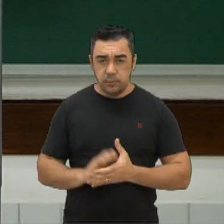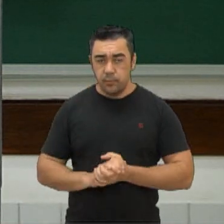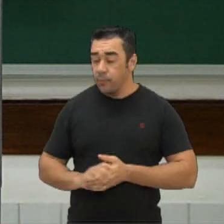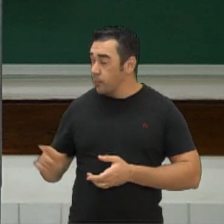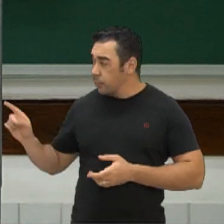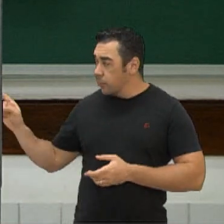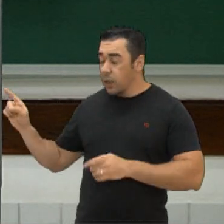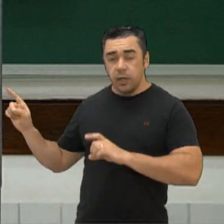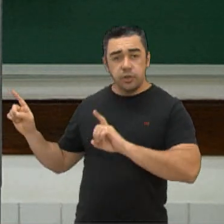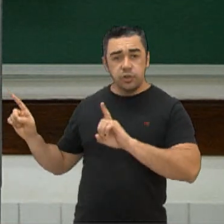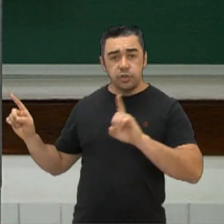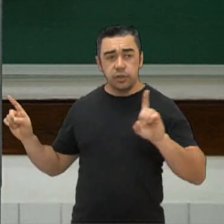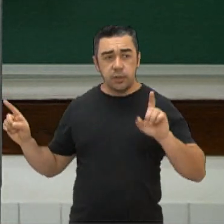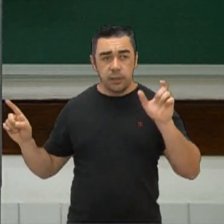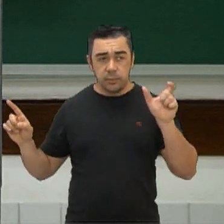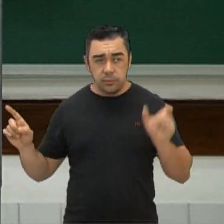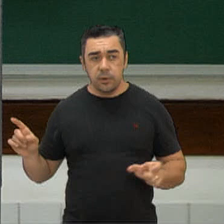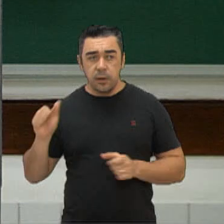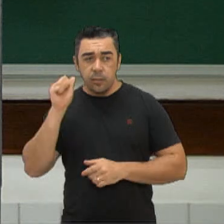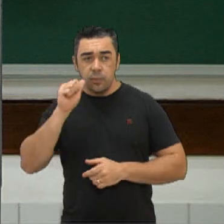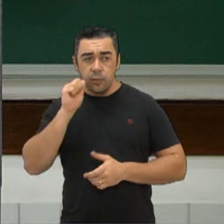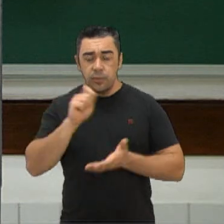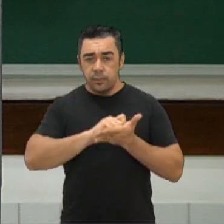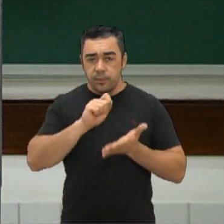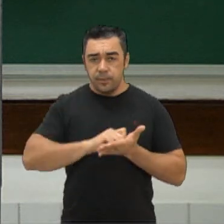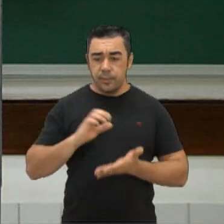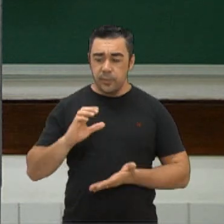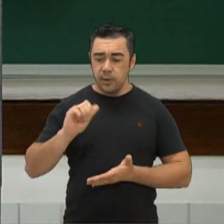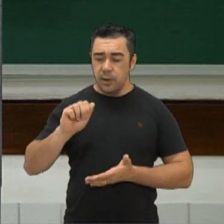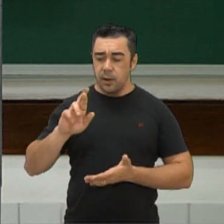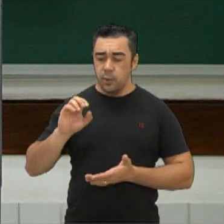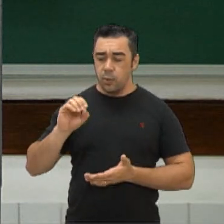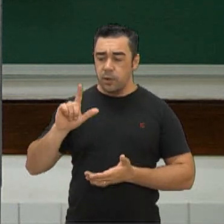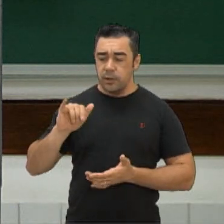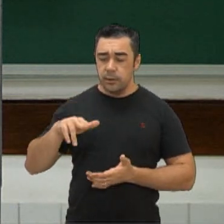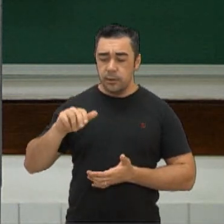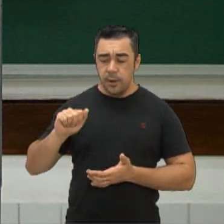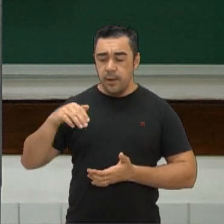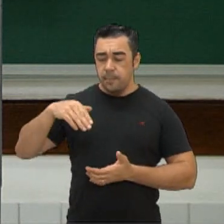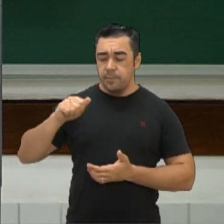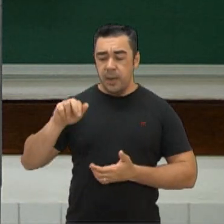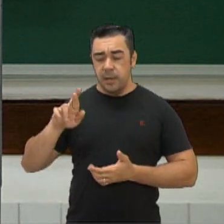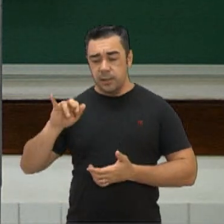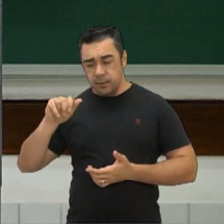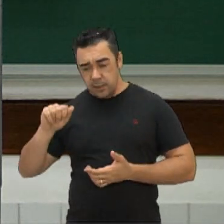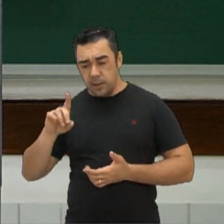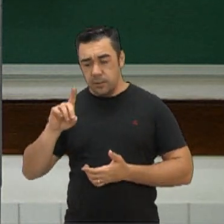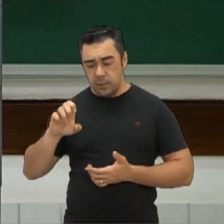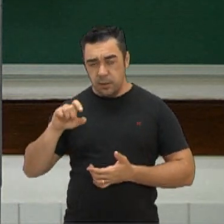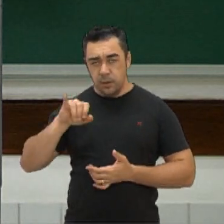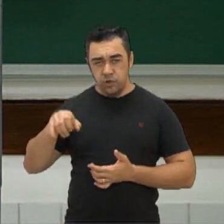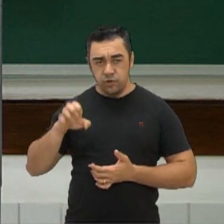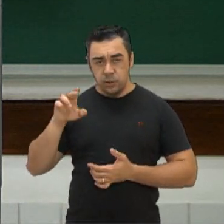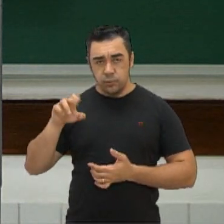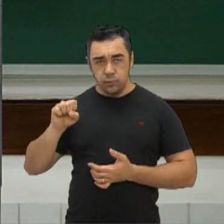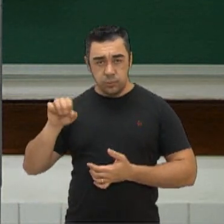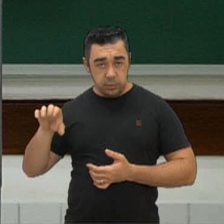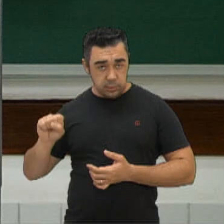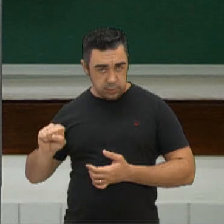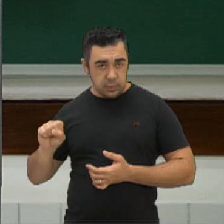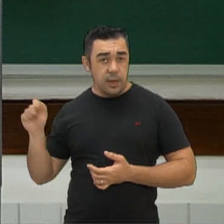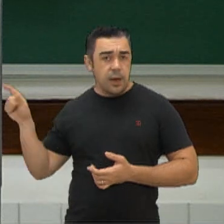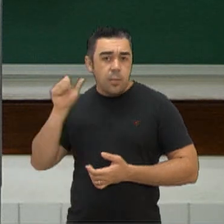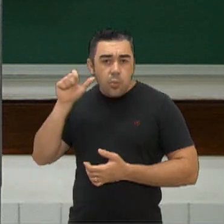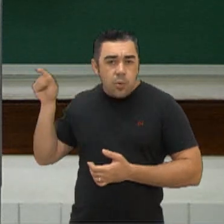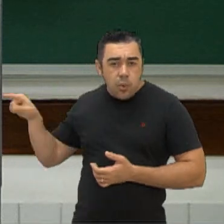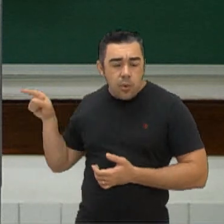tela de vocês tem a escritora Carolina Maria de Jesus, lá de Minas Gerais, uma escritora bem pobre, que ela recolhia no lixo